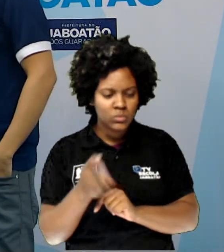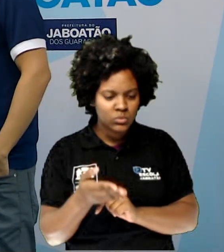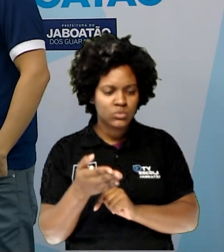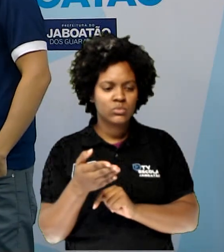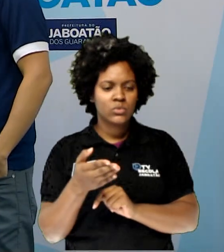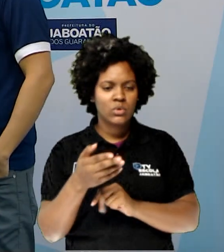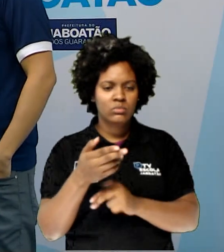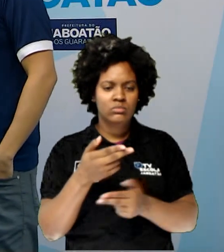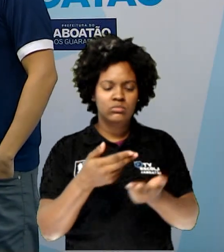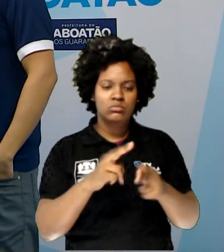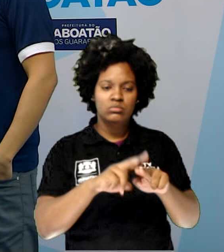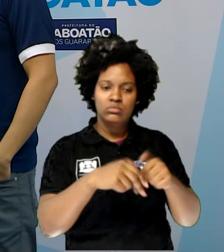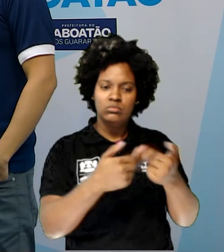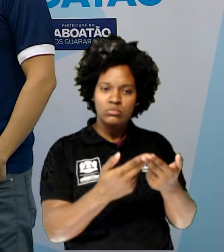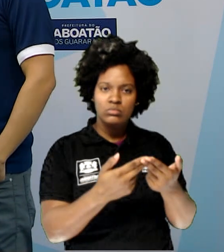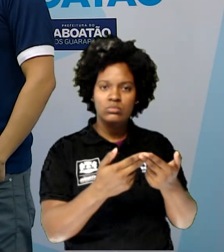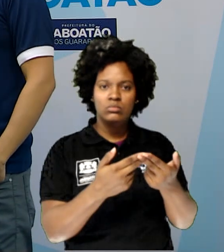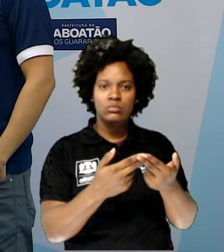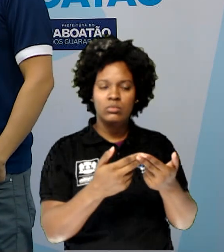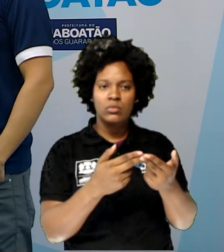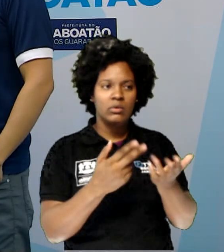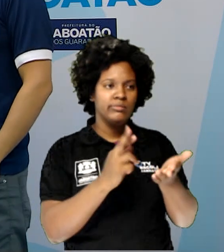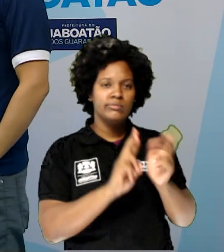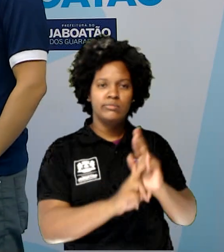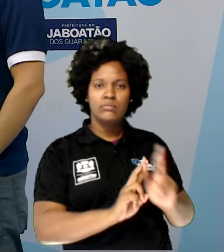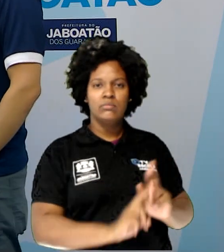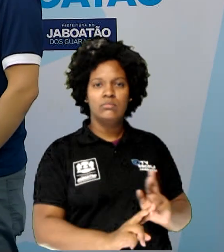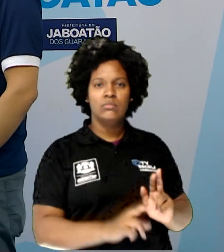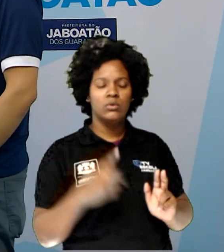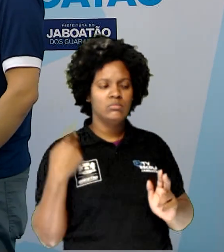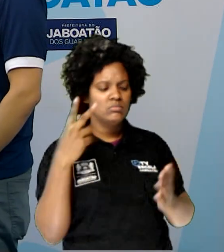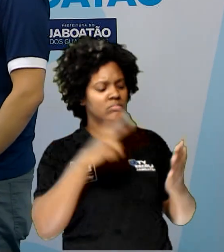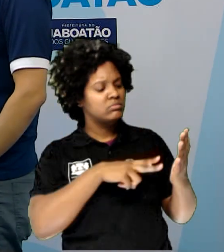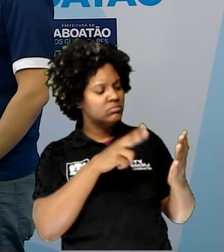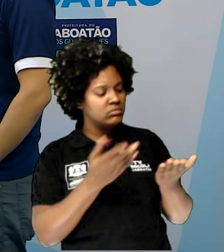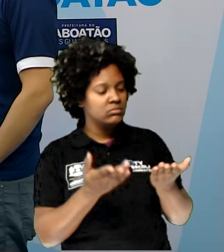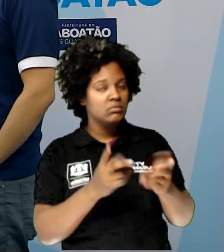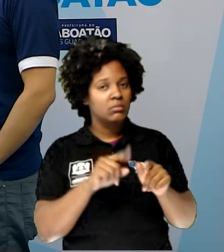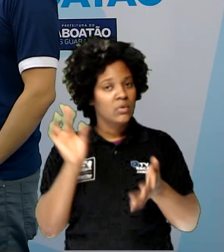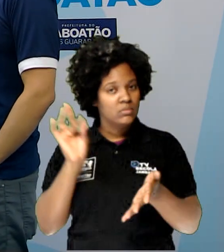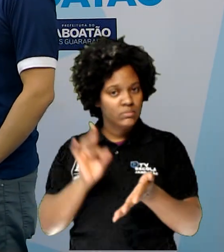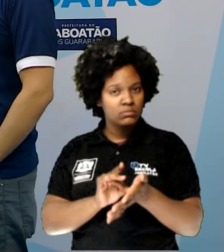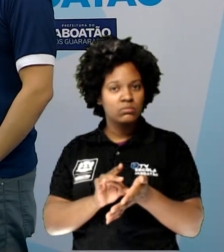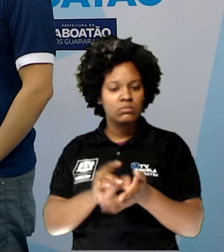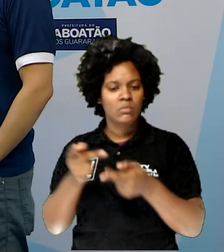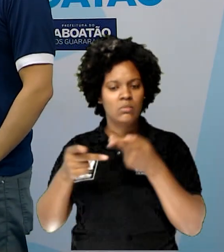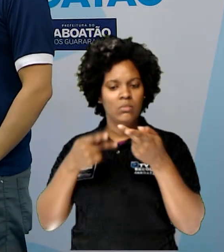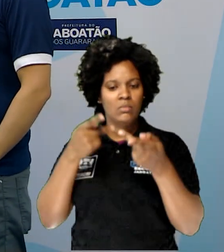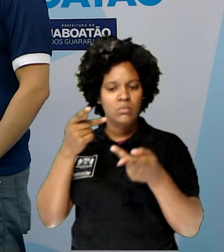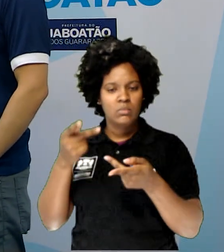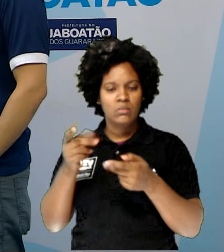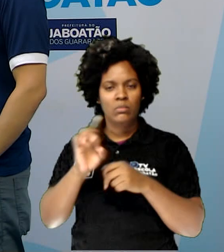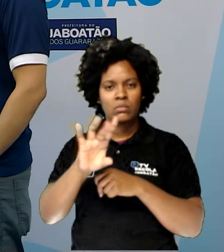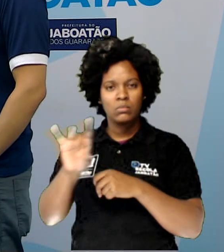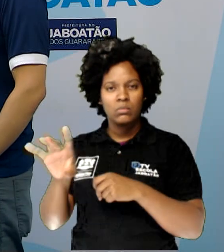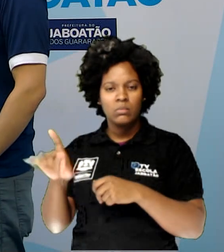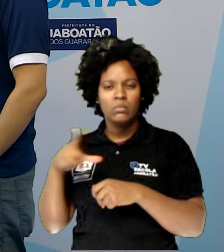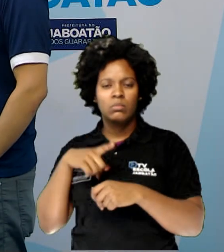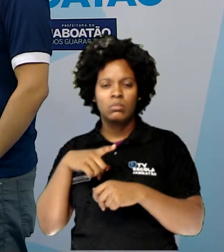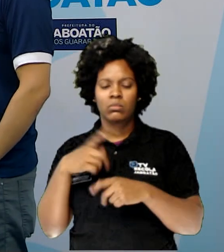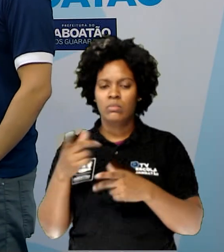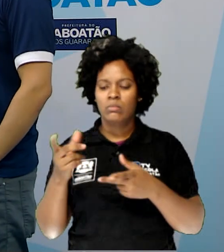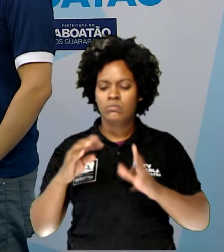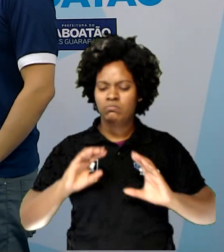e consequência, de acordo com o que a gente acabou de ler aqui. Só que, na verdade, ao dizer cada um possui